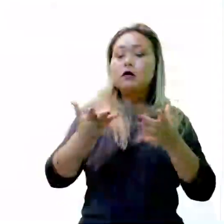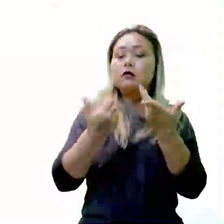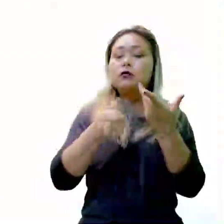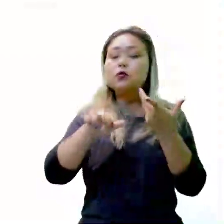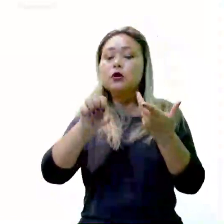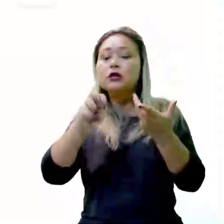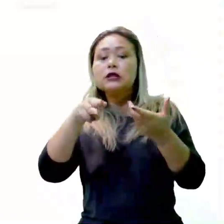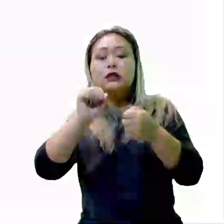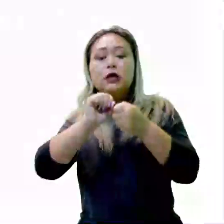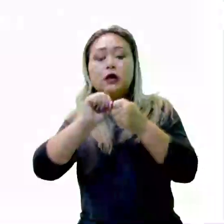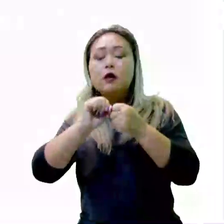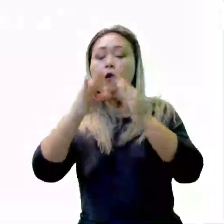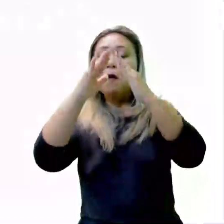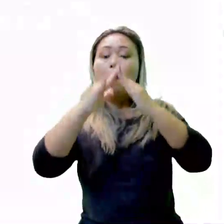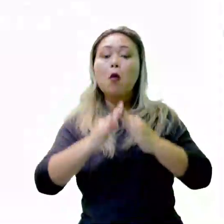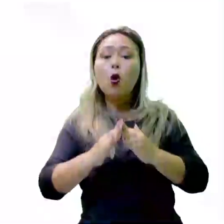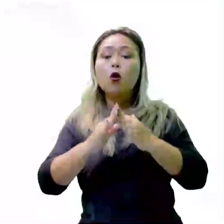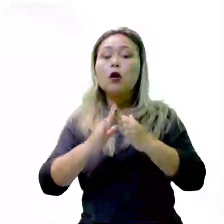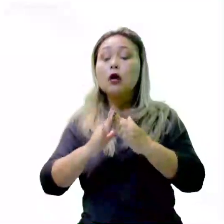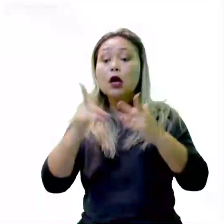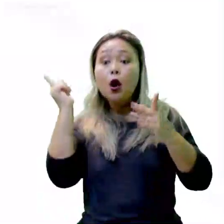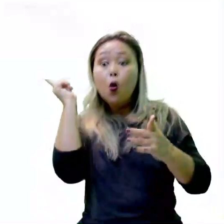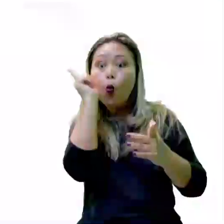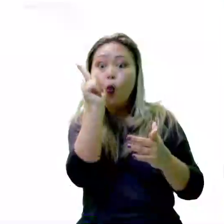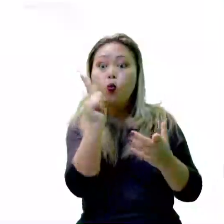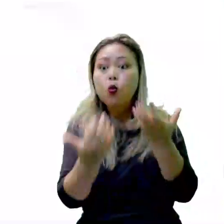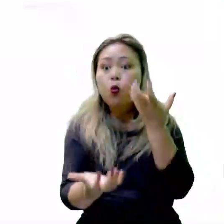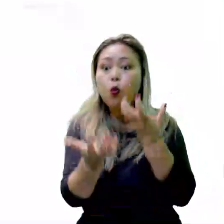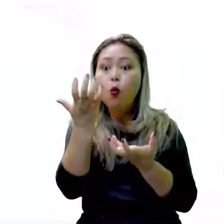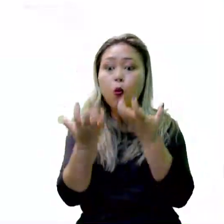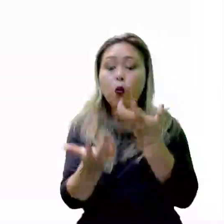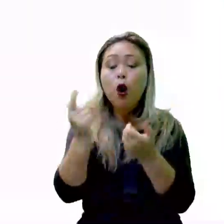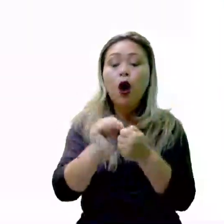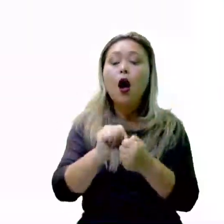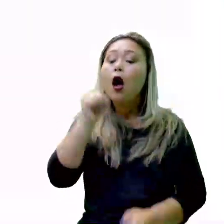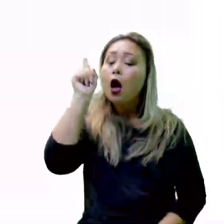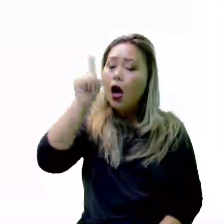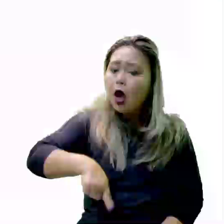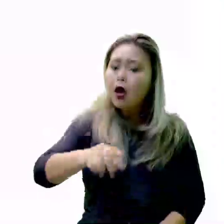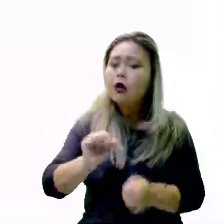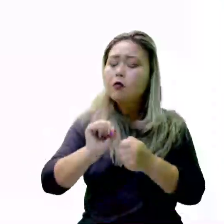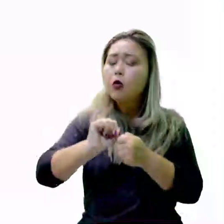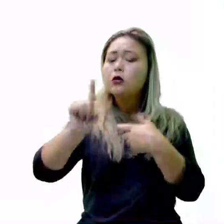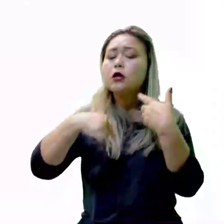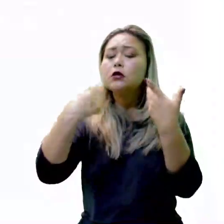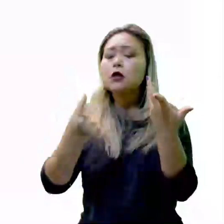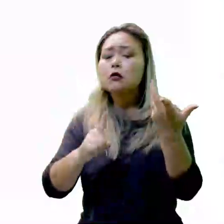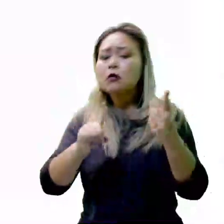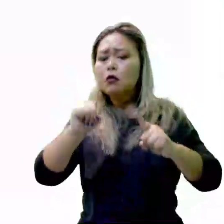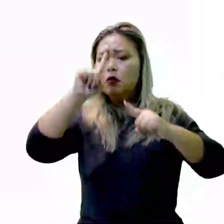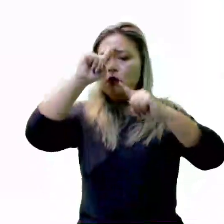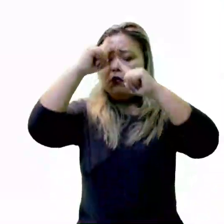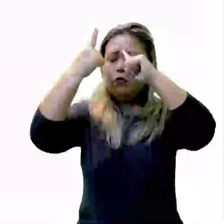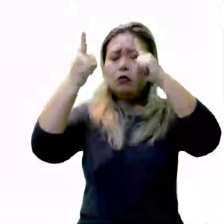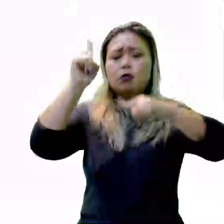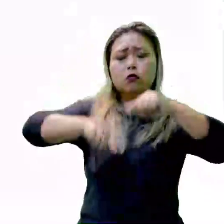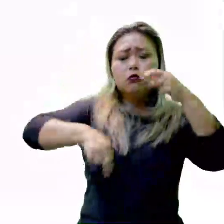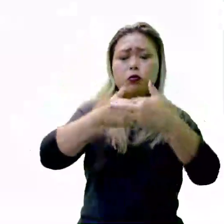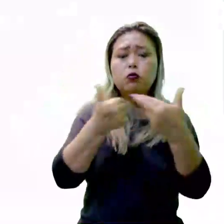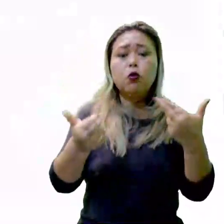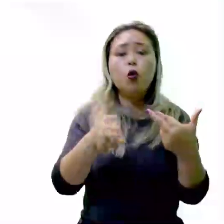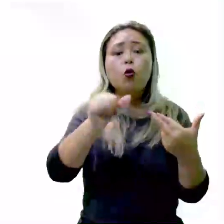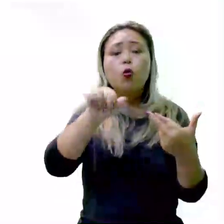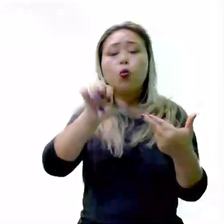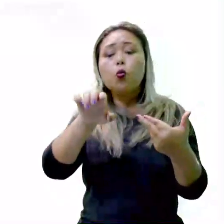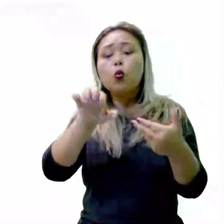fogo. Interessante destacar que esses povos criaram, né, muitos utensílios,